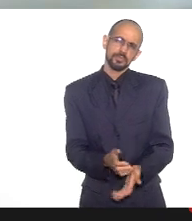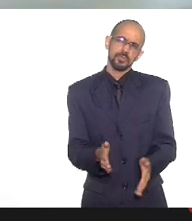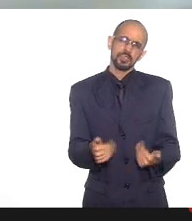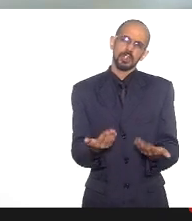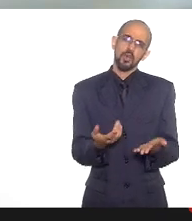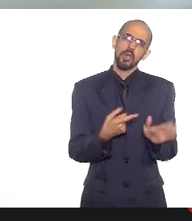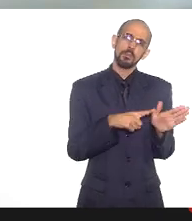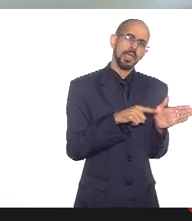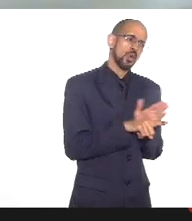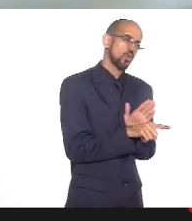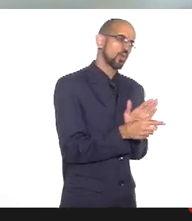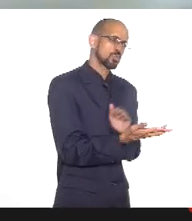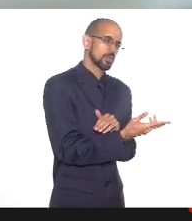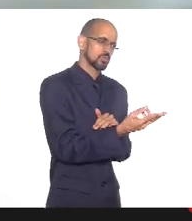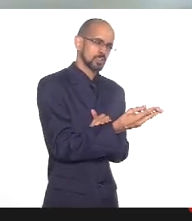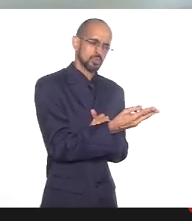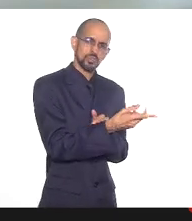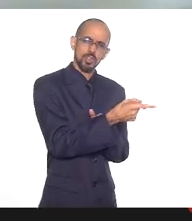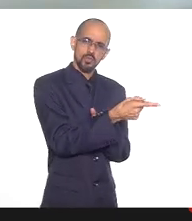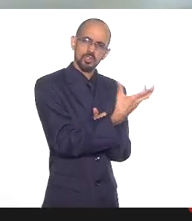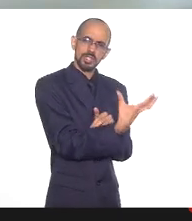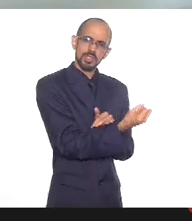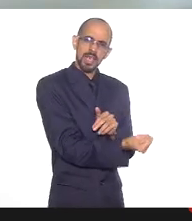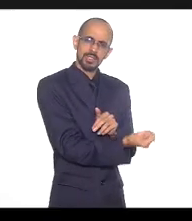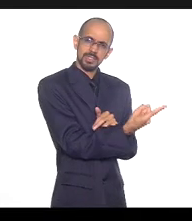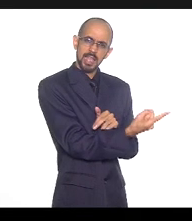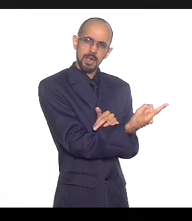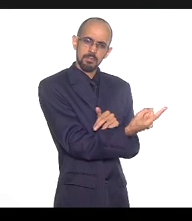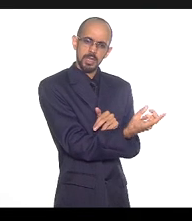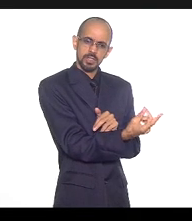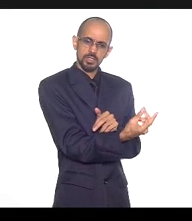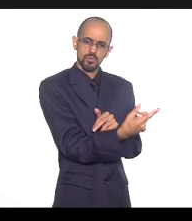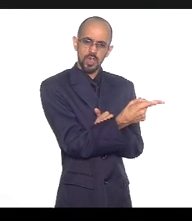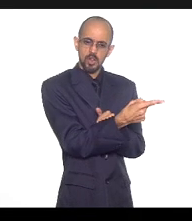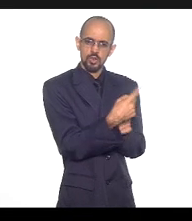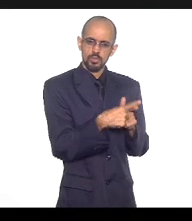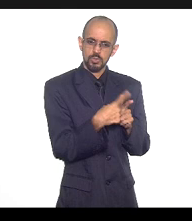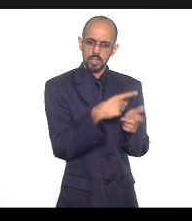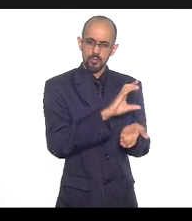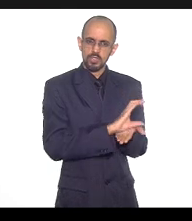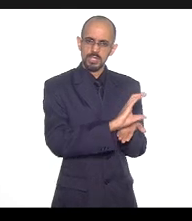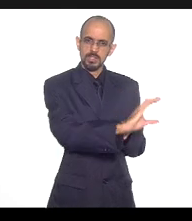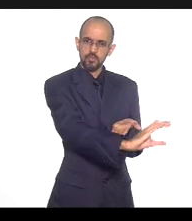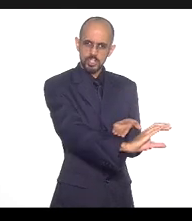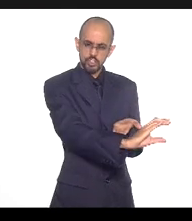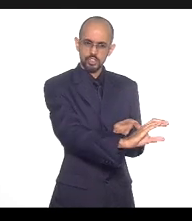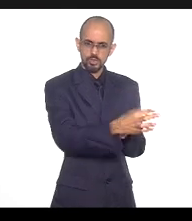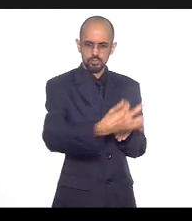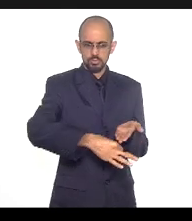Perguntaria aos senhores, os senhores recebem por isso? Os senhores investiram?